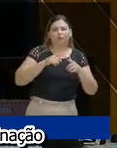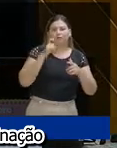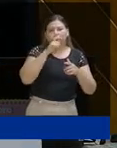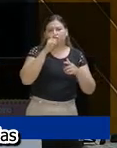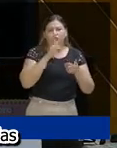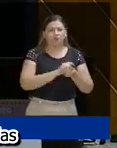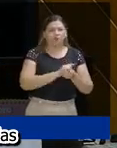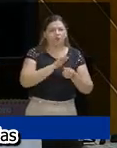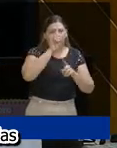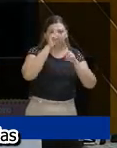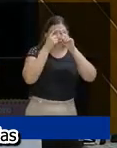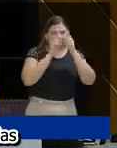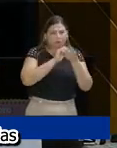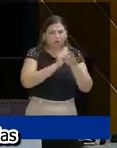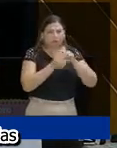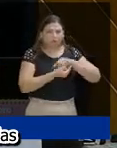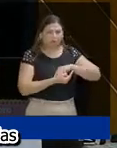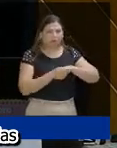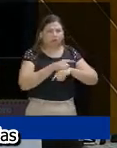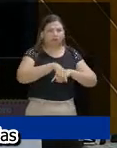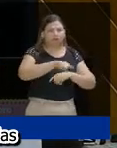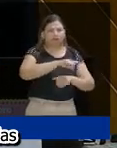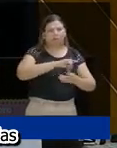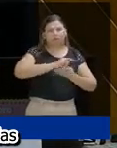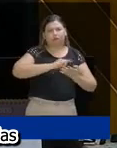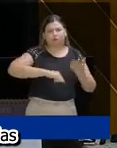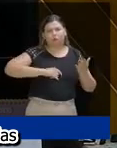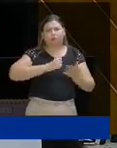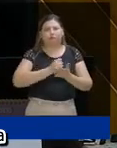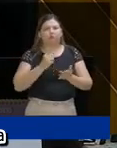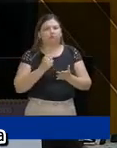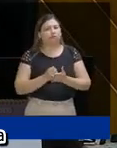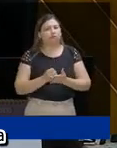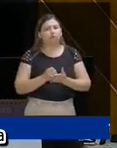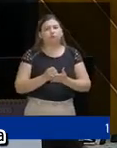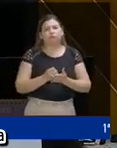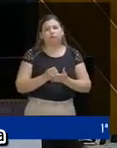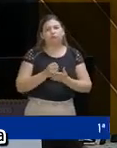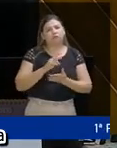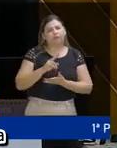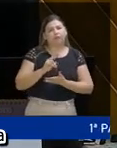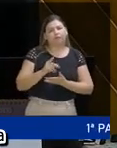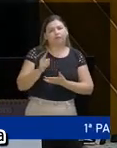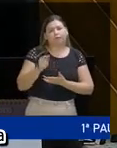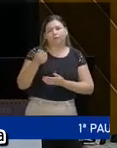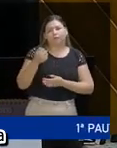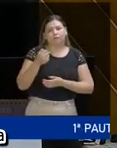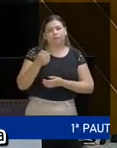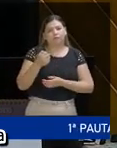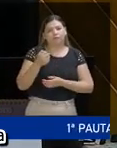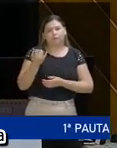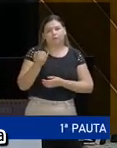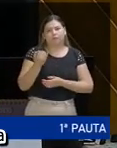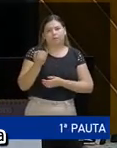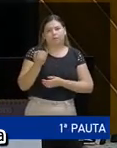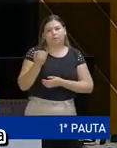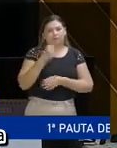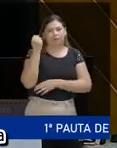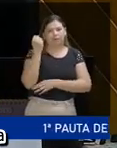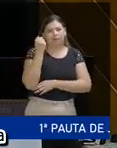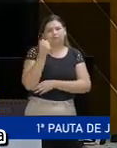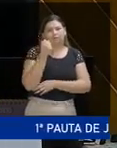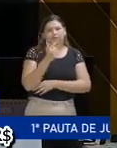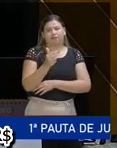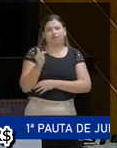a destinação das despesas, não acarretarão a desaprovação das contas. Fecha aspas. O valor total da